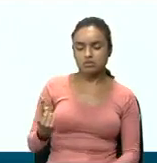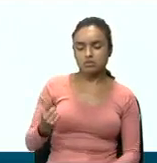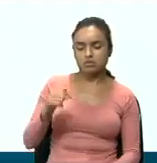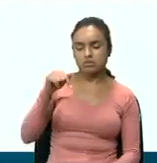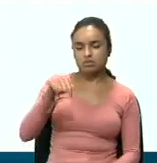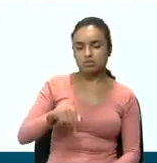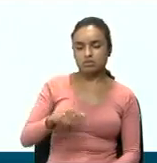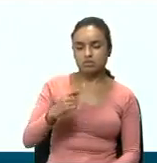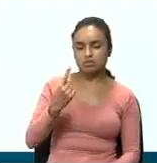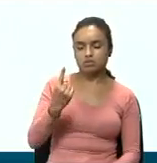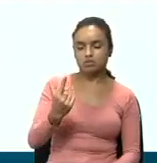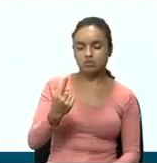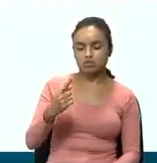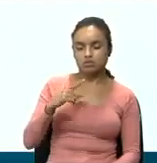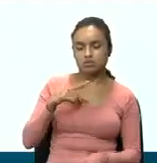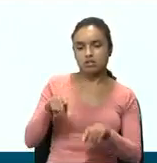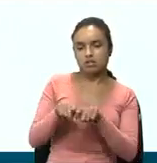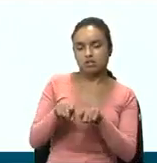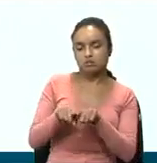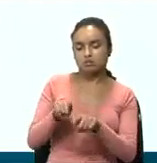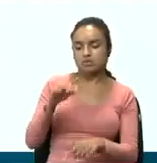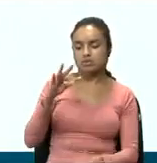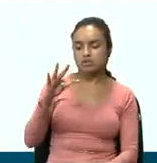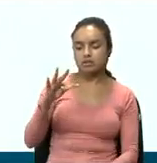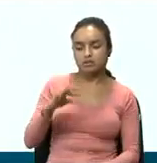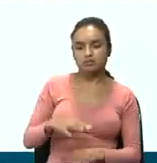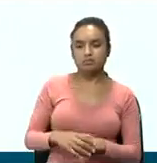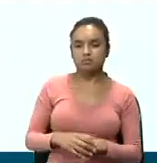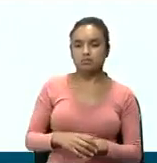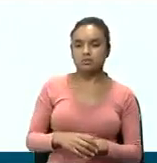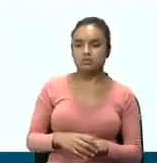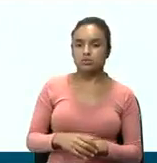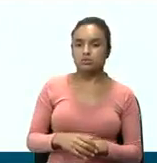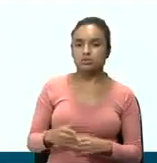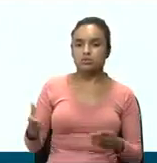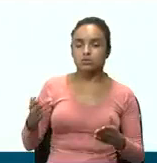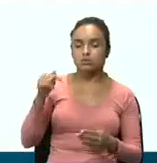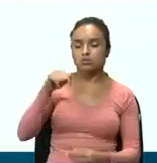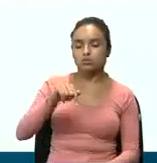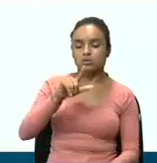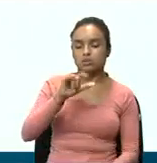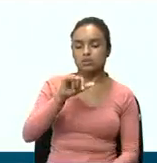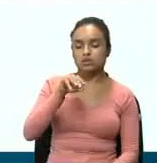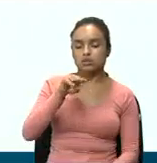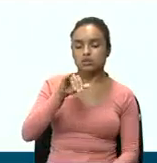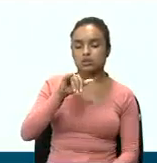e t. Ok? Aqui vai ficar, então, limite